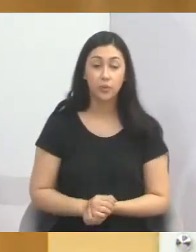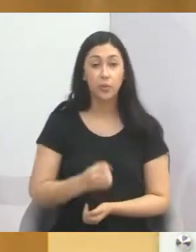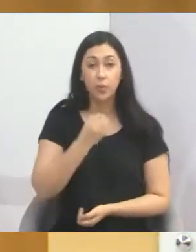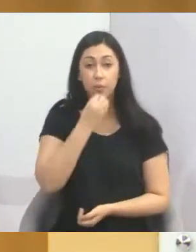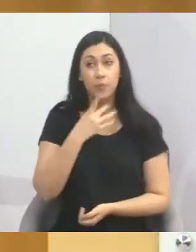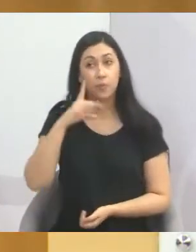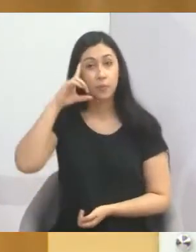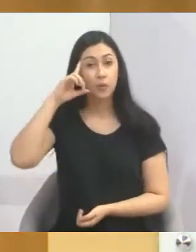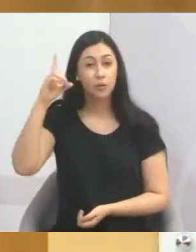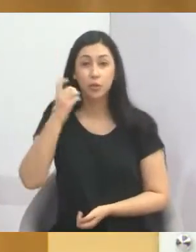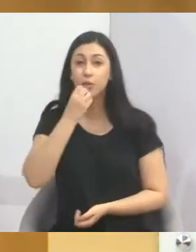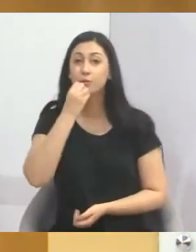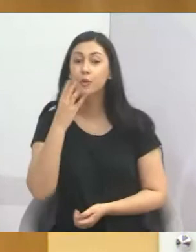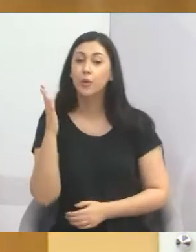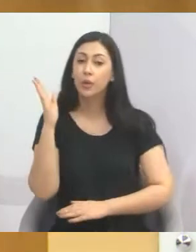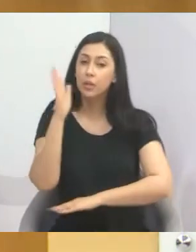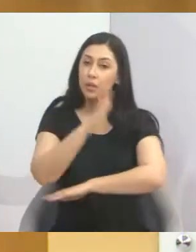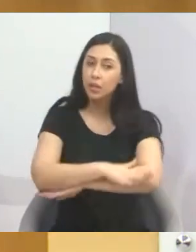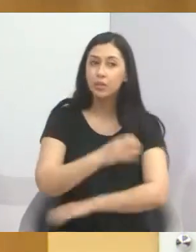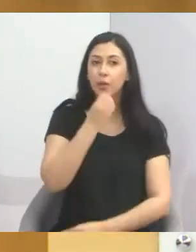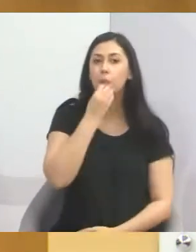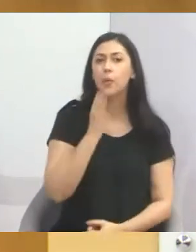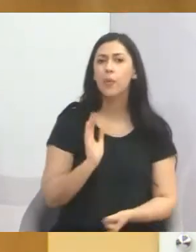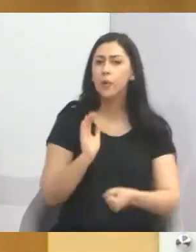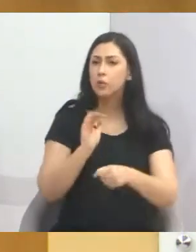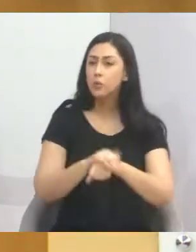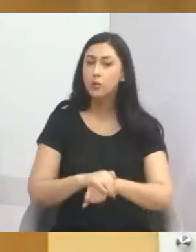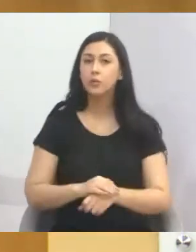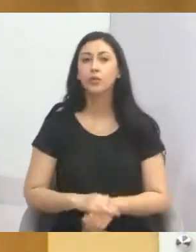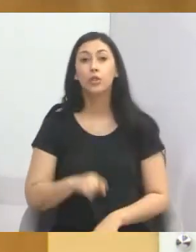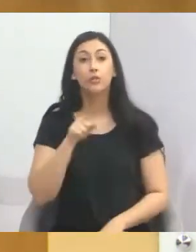dia a todos, boa tarde a todos, boa noite. E você que vai